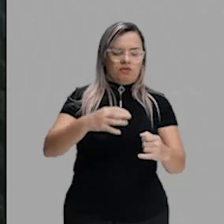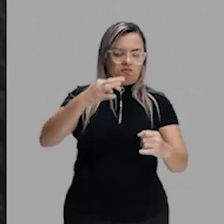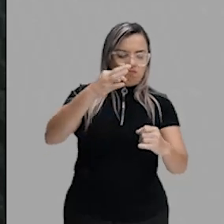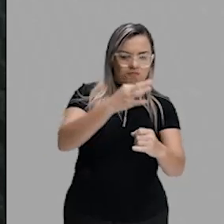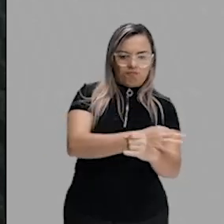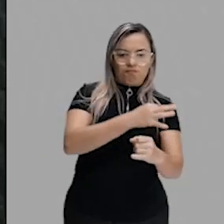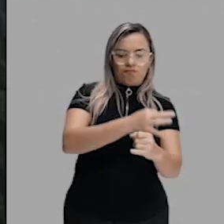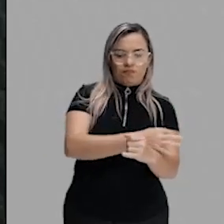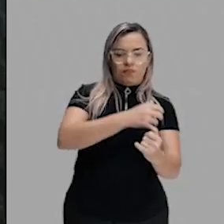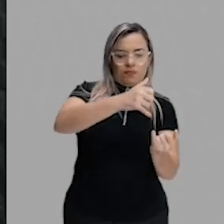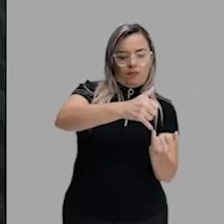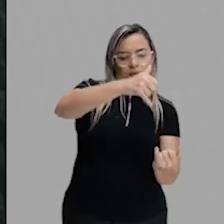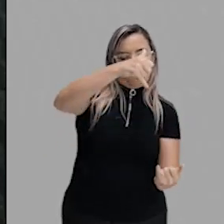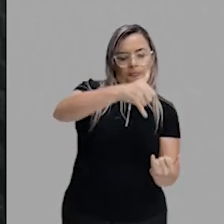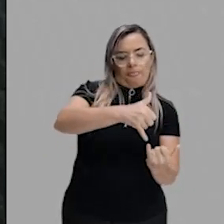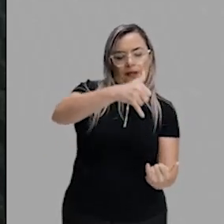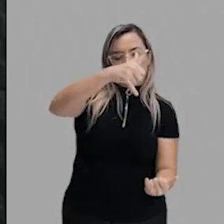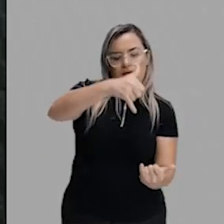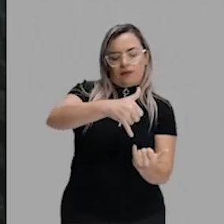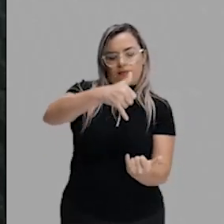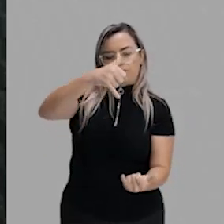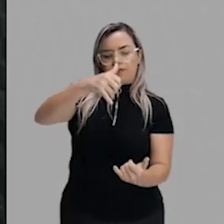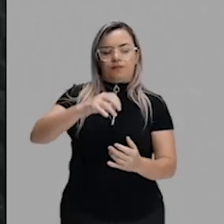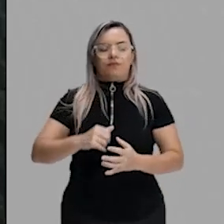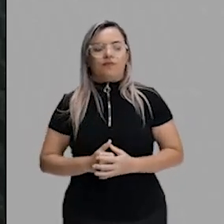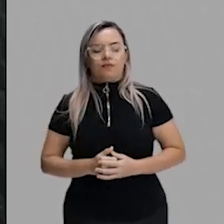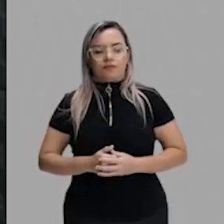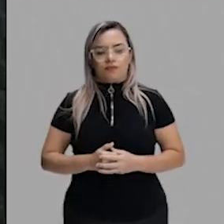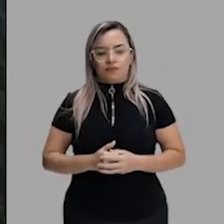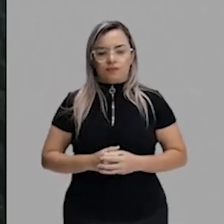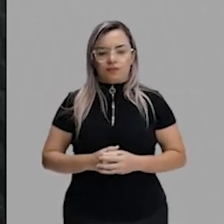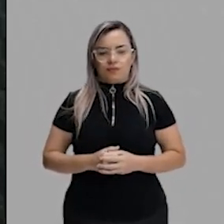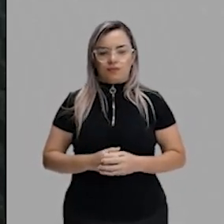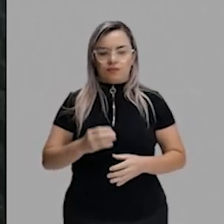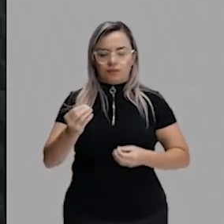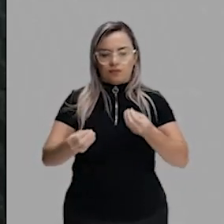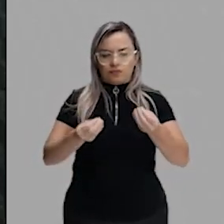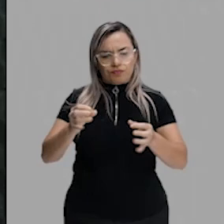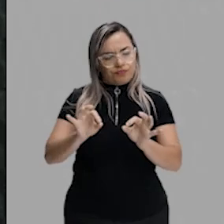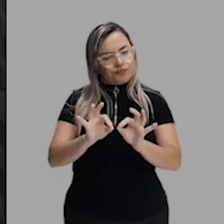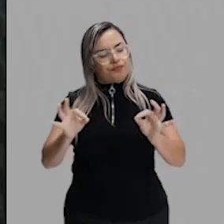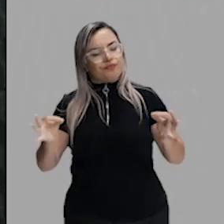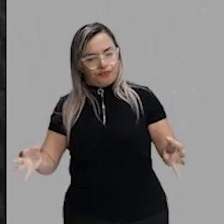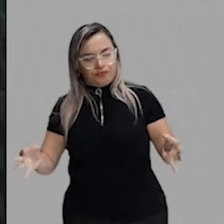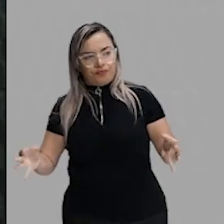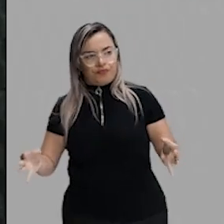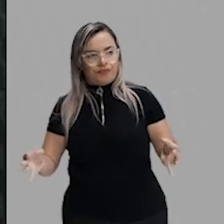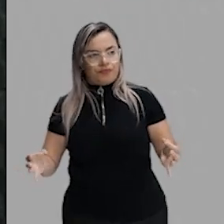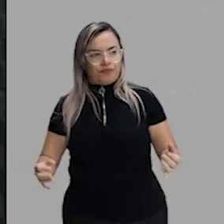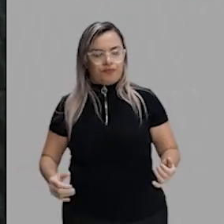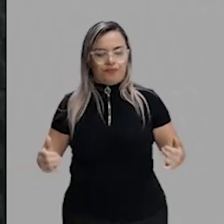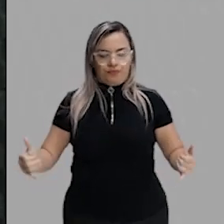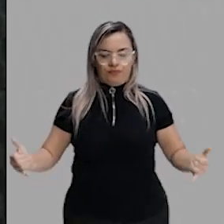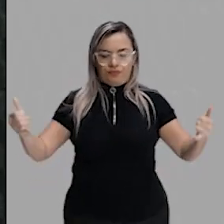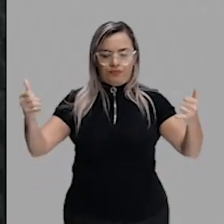resistência ali ele vai conseguir exercer. Certo? Então, como é que funciona? É muito simples. A corrente elétrica